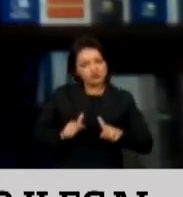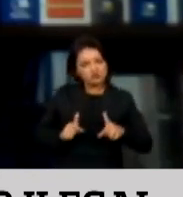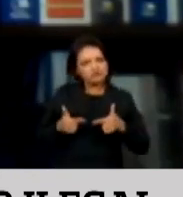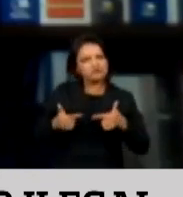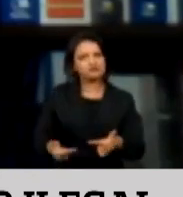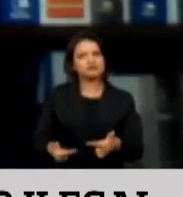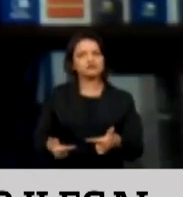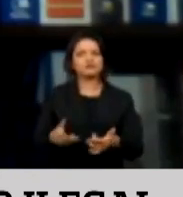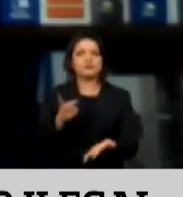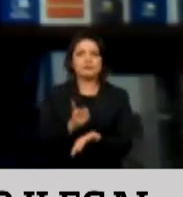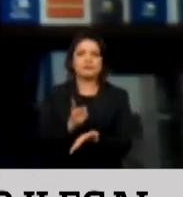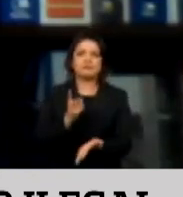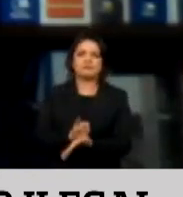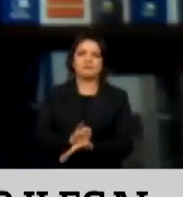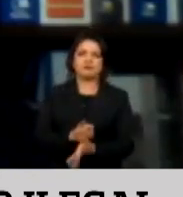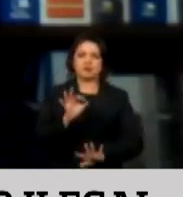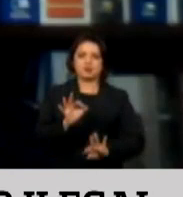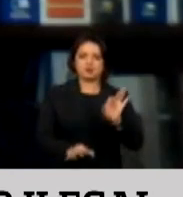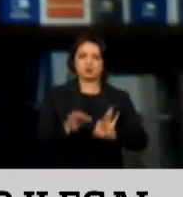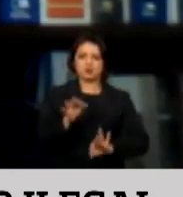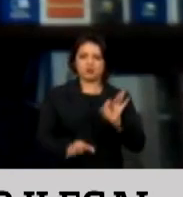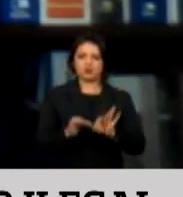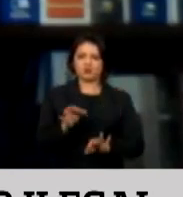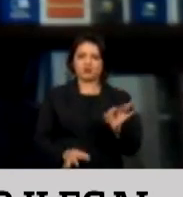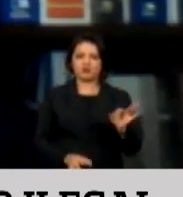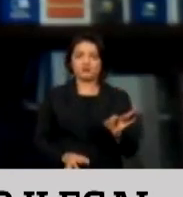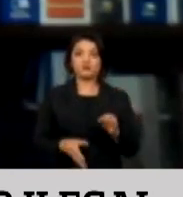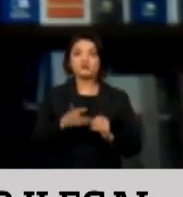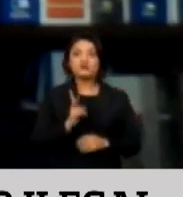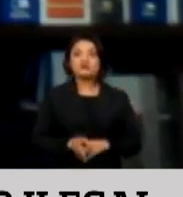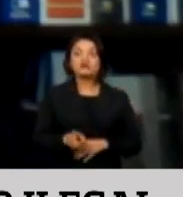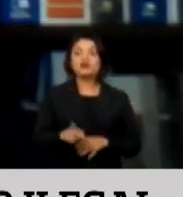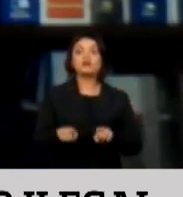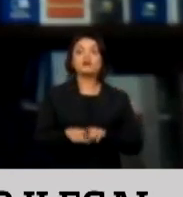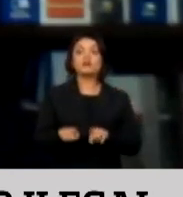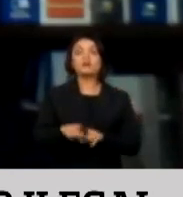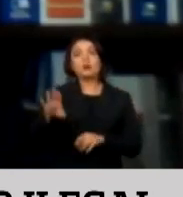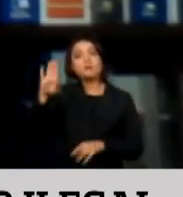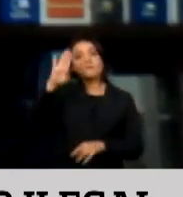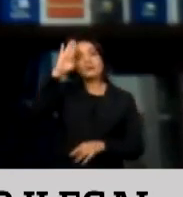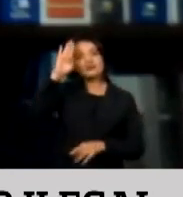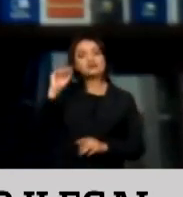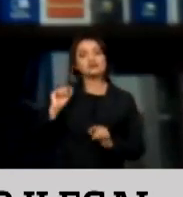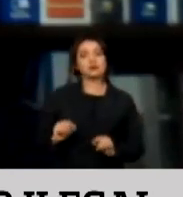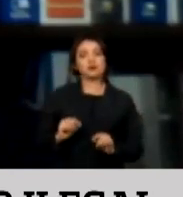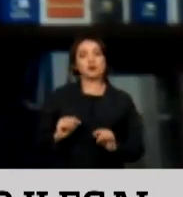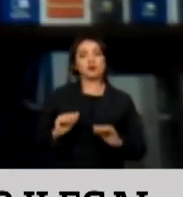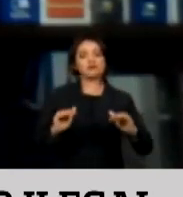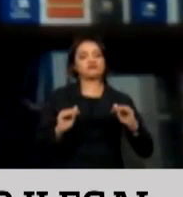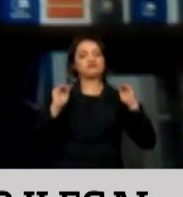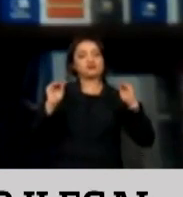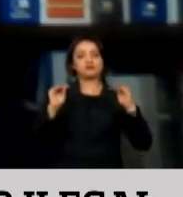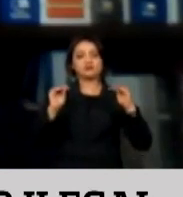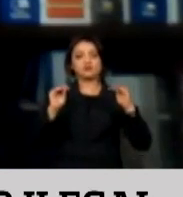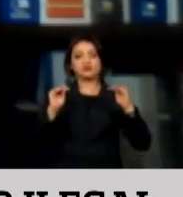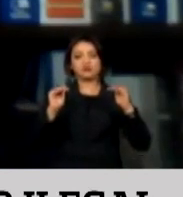isento e impessoal da jurisdição, fazendo sempre prevalecer em face dos que